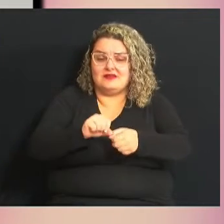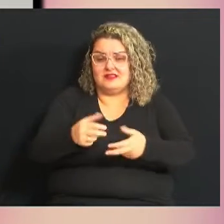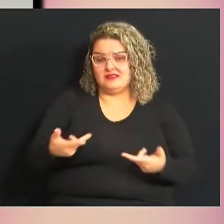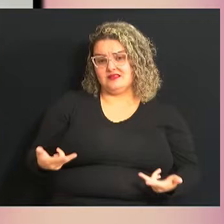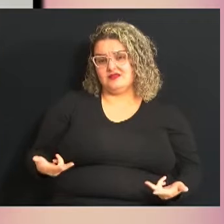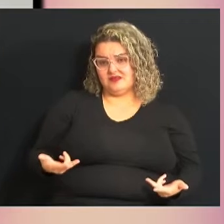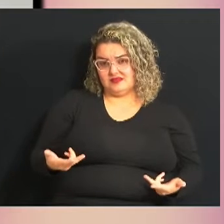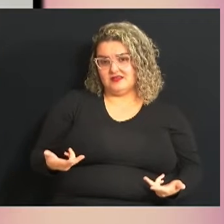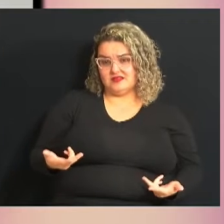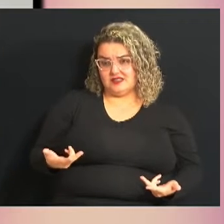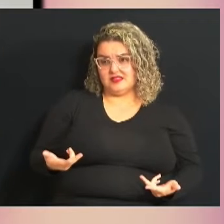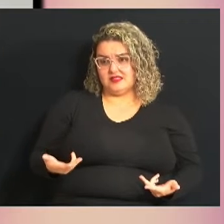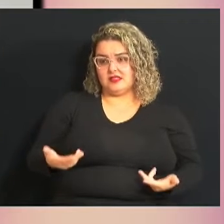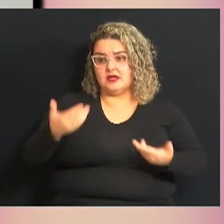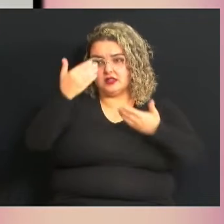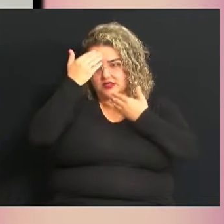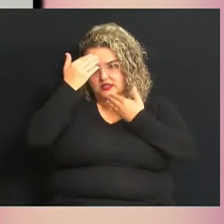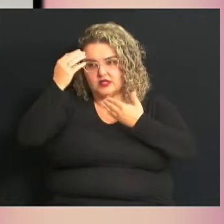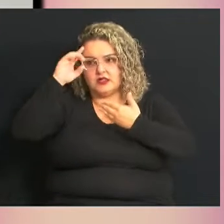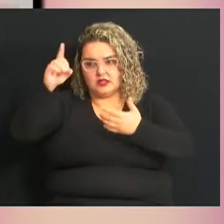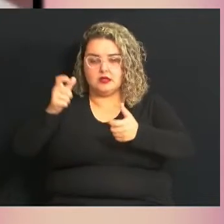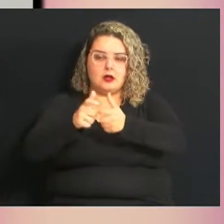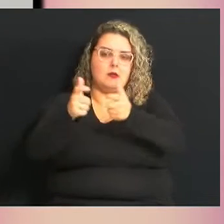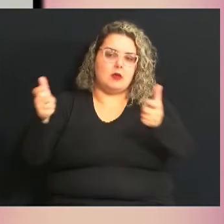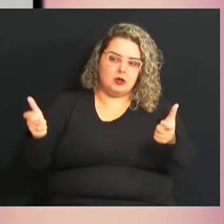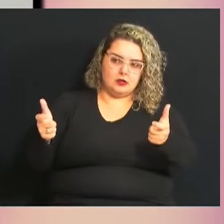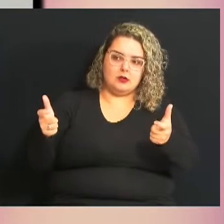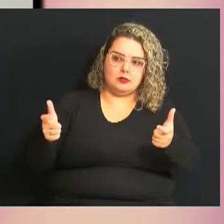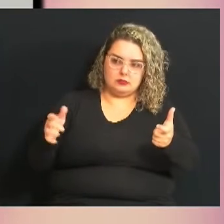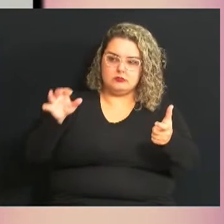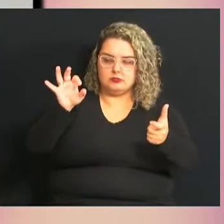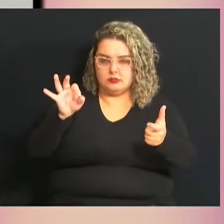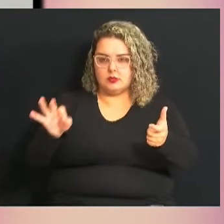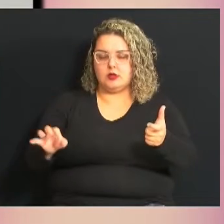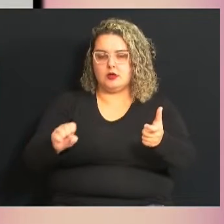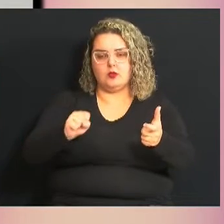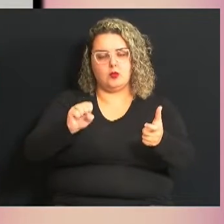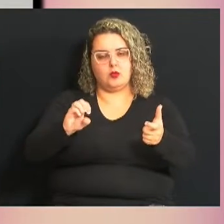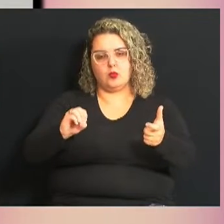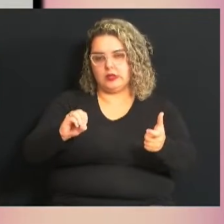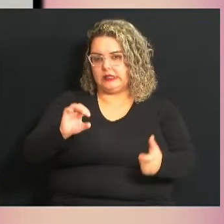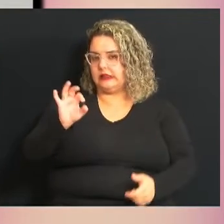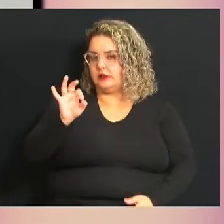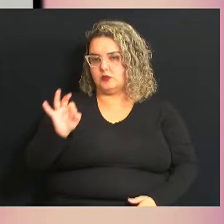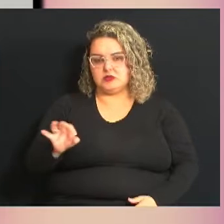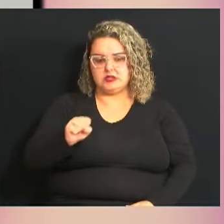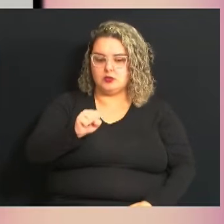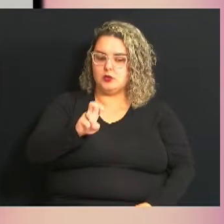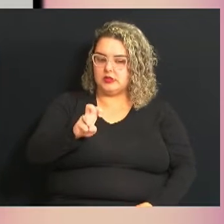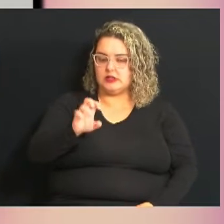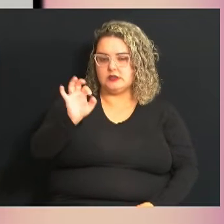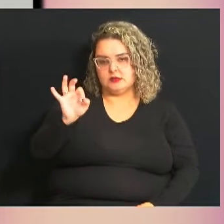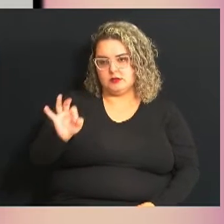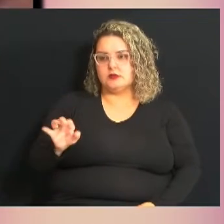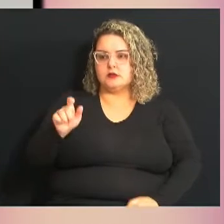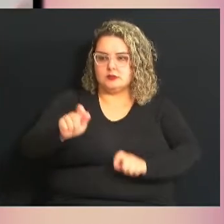E graças a Deus, a maior parte, né, 80% das pessoas, 85% das pessoas, com a